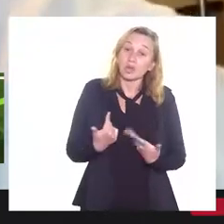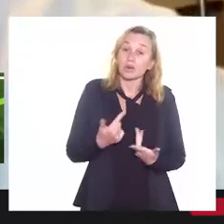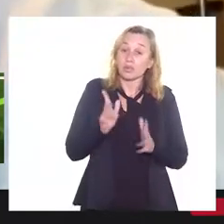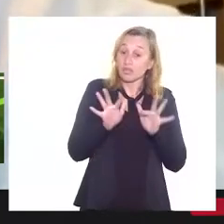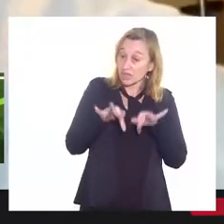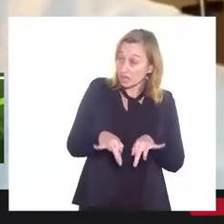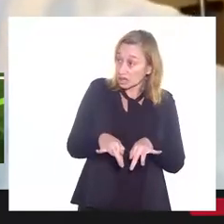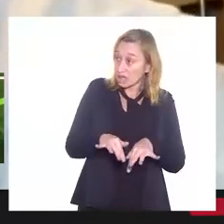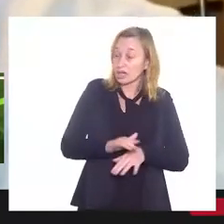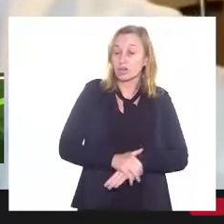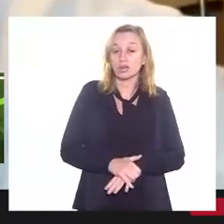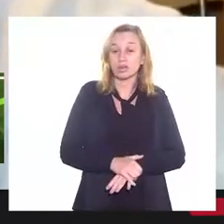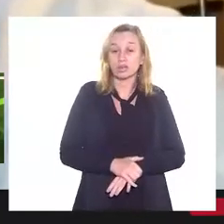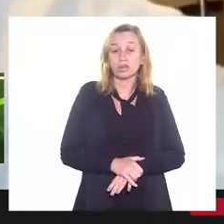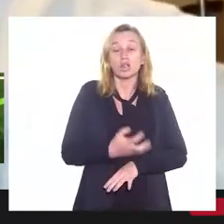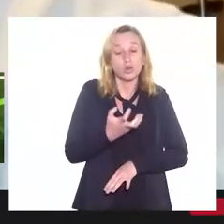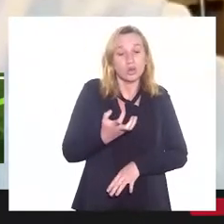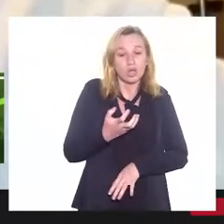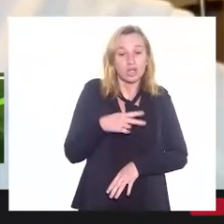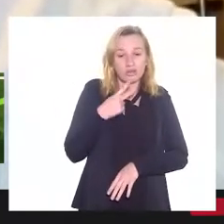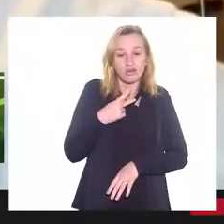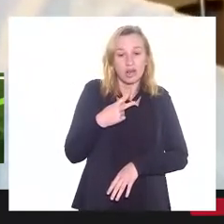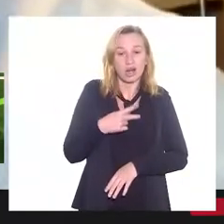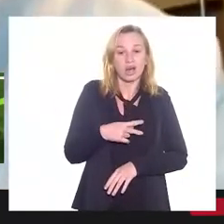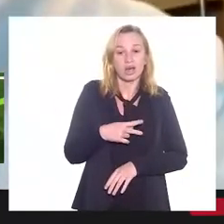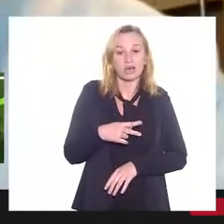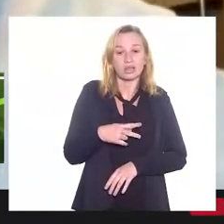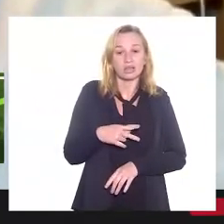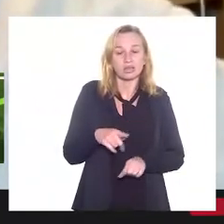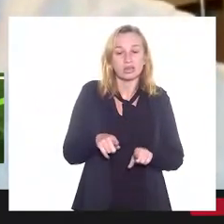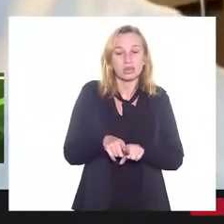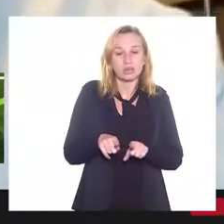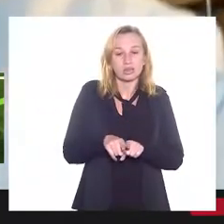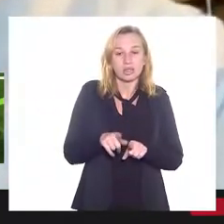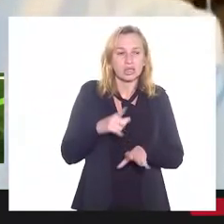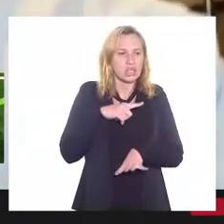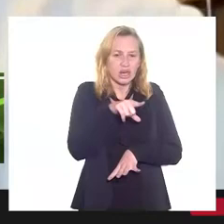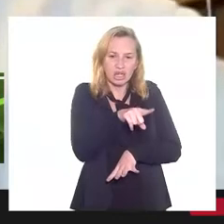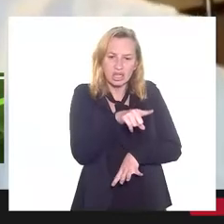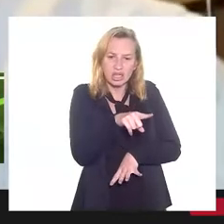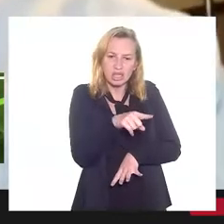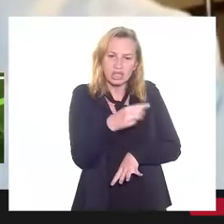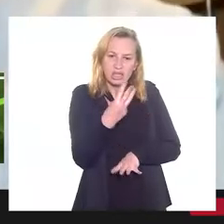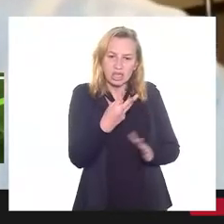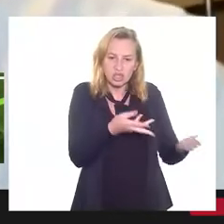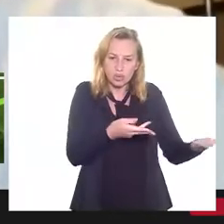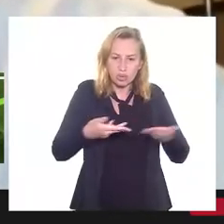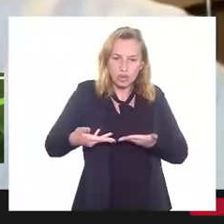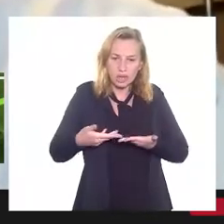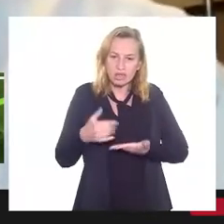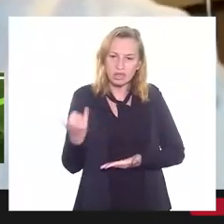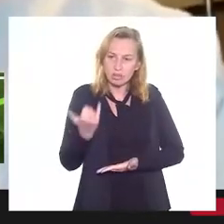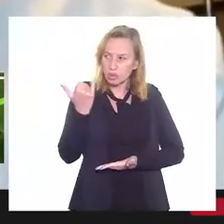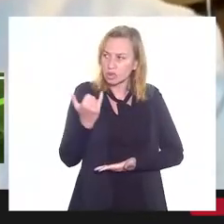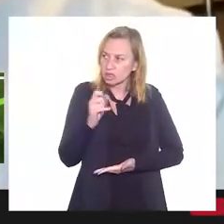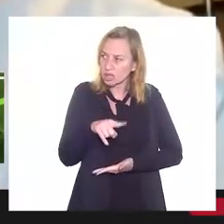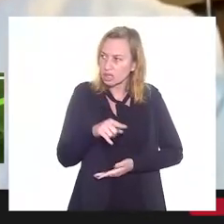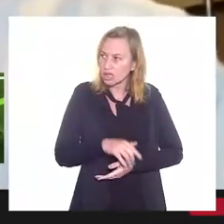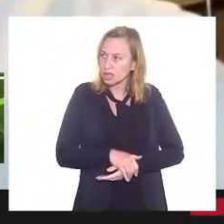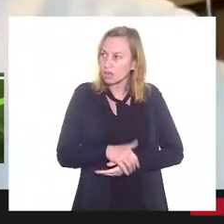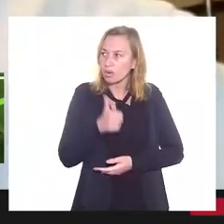posso terminar eu queria ressaltar muito trabalho agora tem aí três convidados importantes